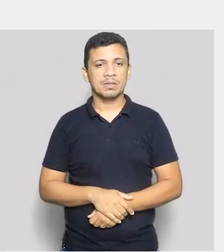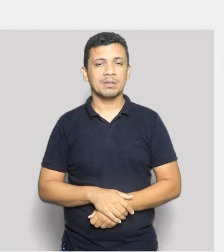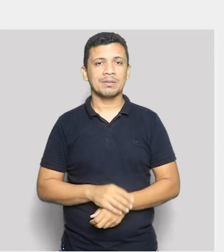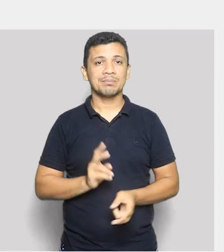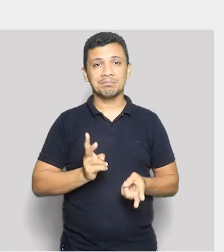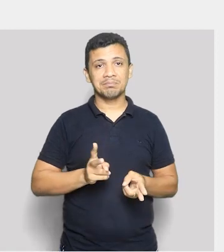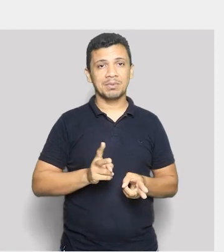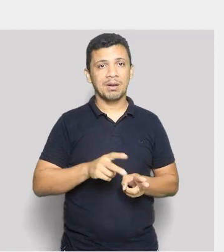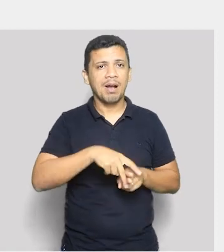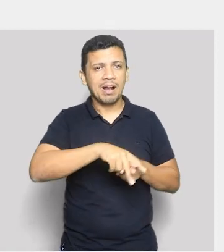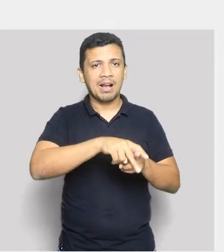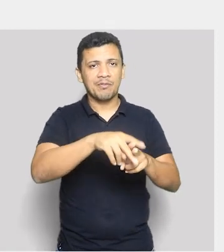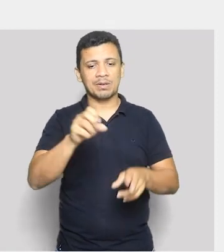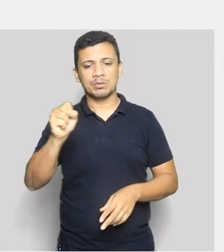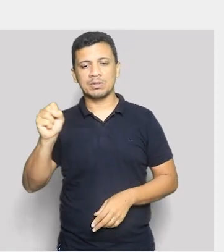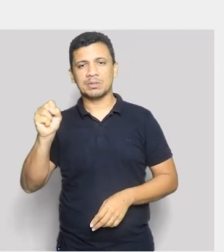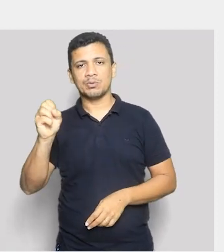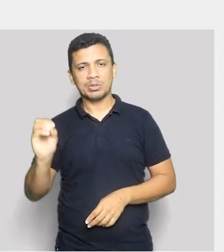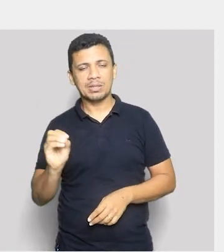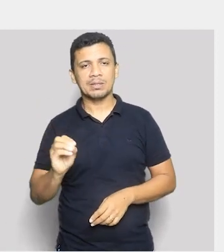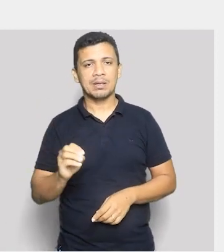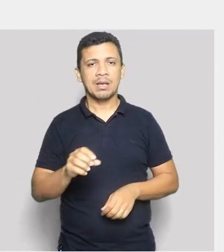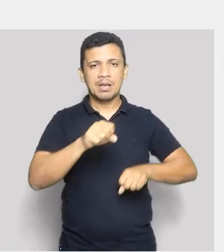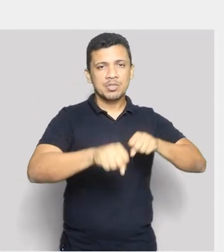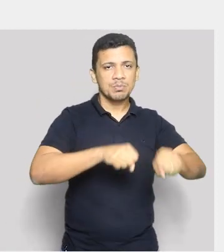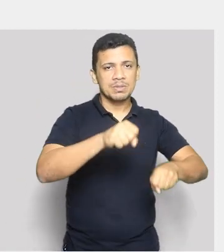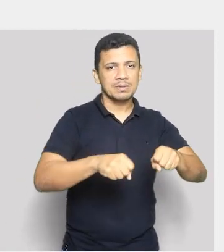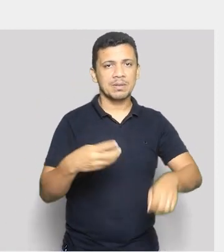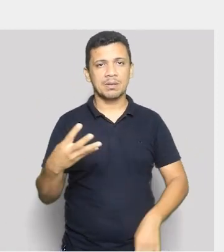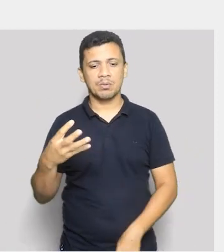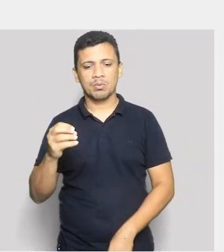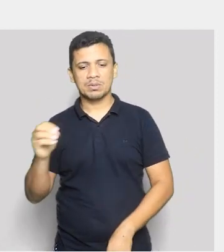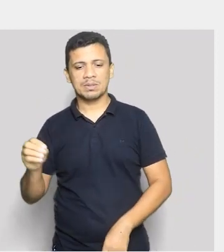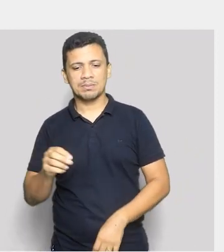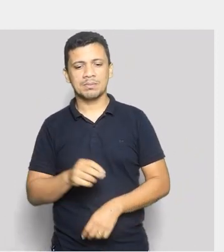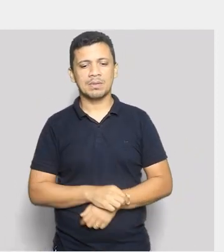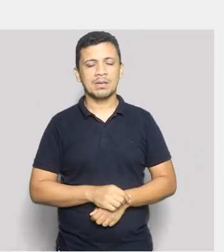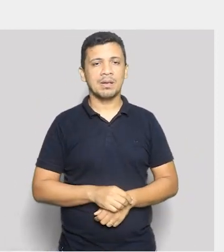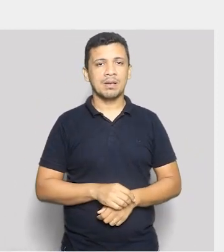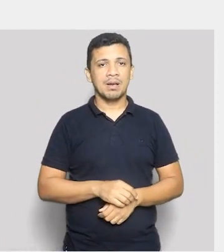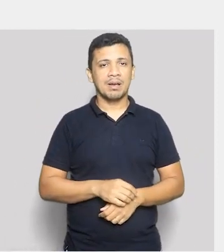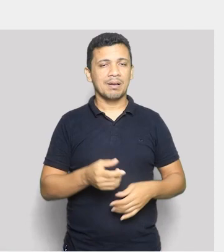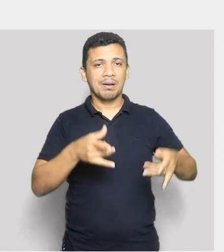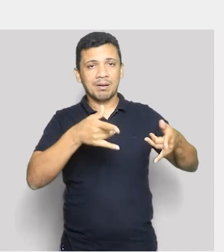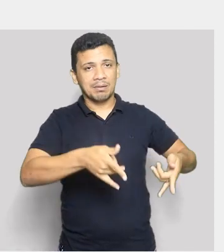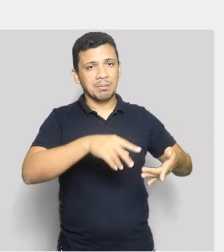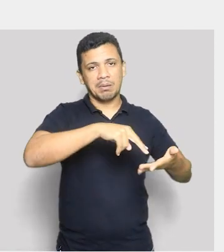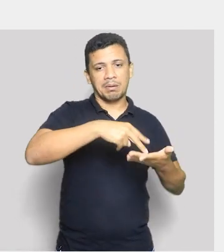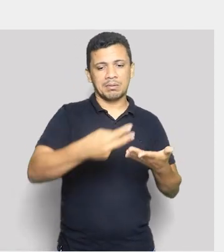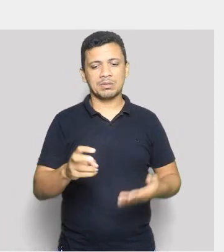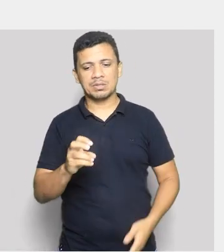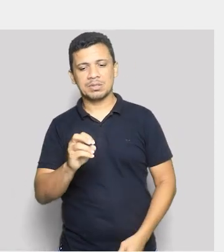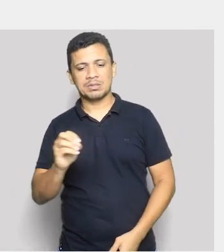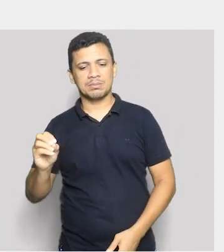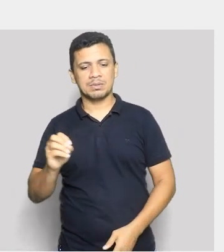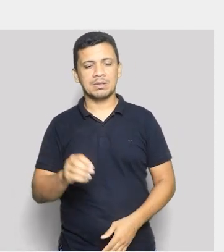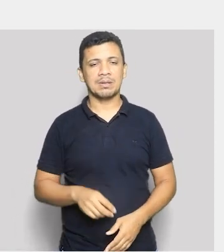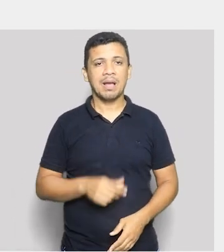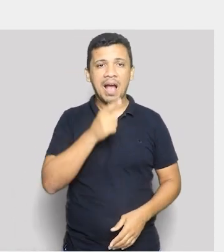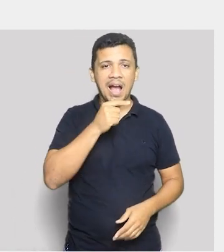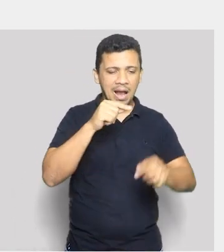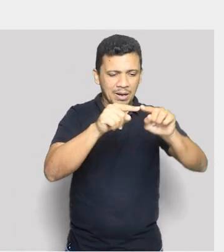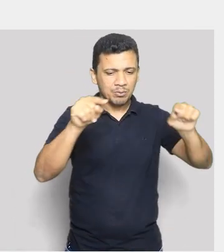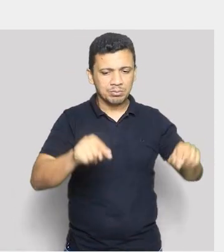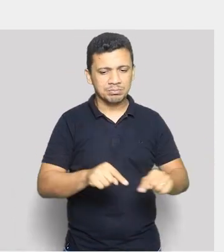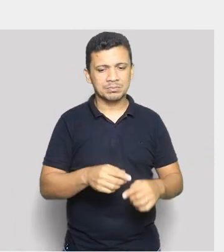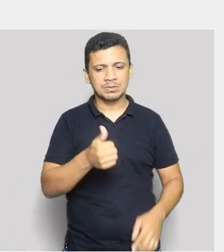cavalo 80, andando de bicicleta 400, acidente de cama 500, acidente na piscina 160, acidente no